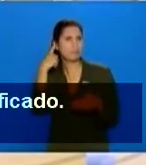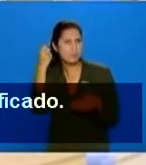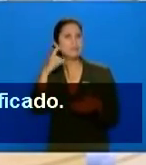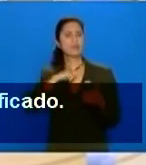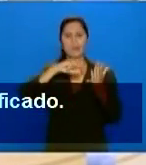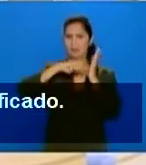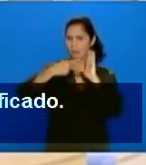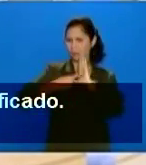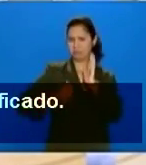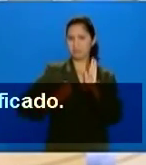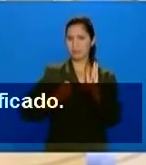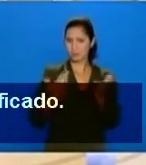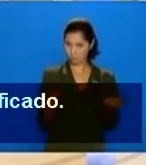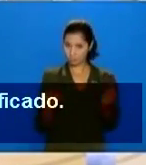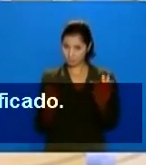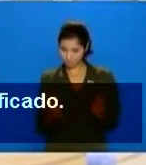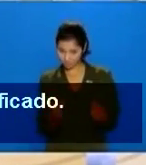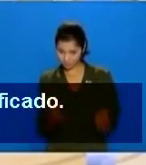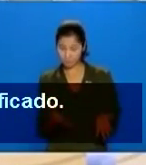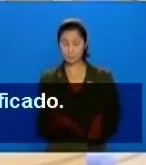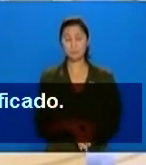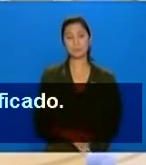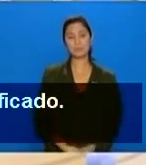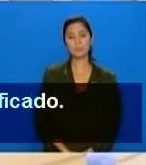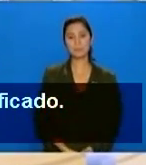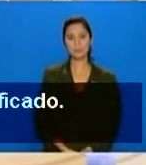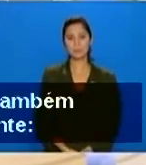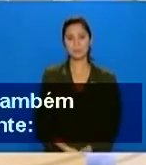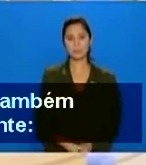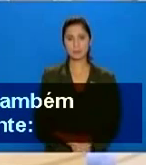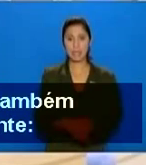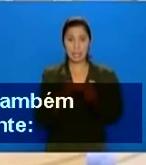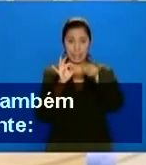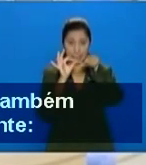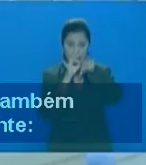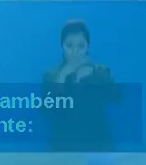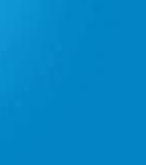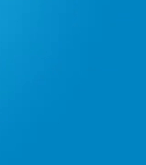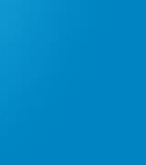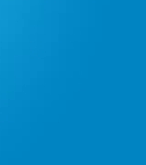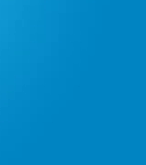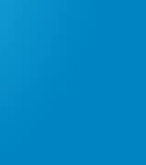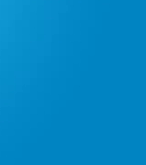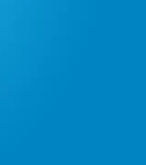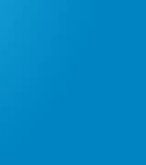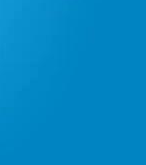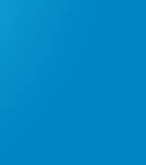tendo significado, certo? Essas células que existem